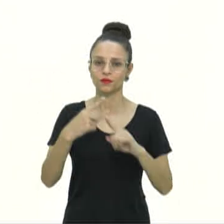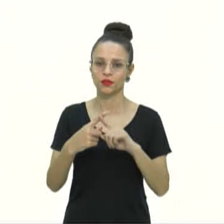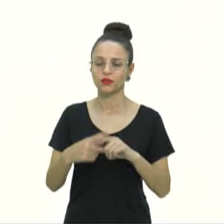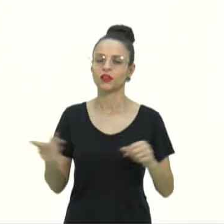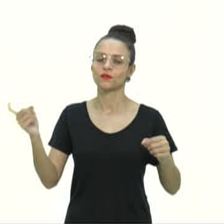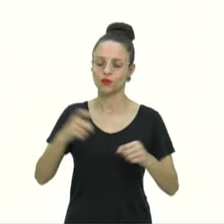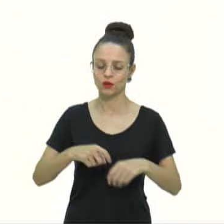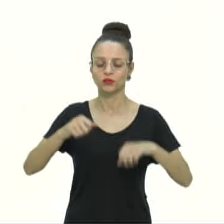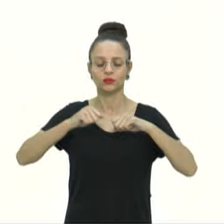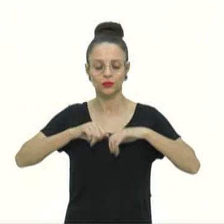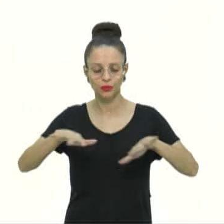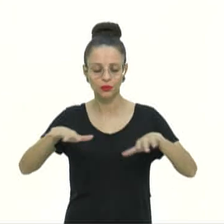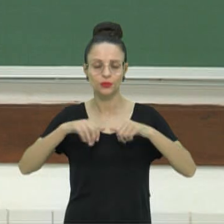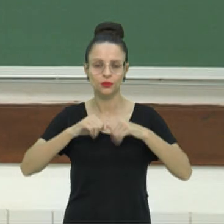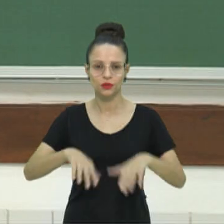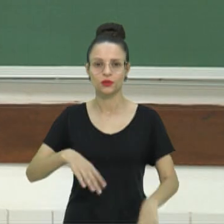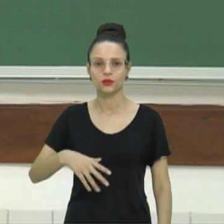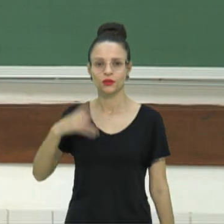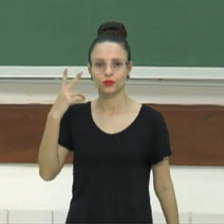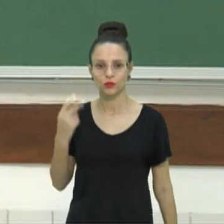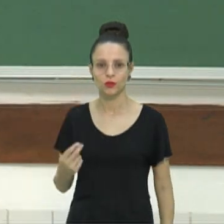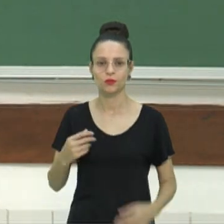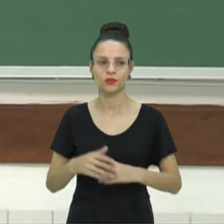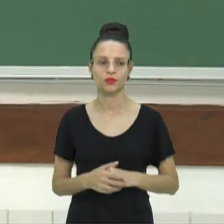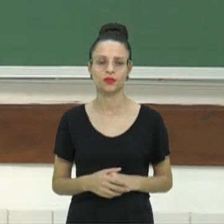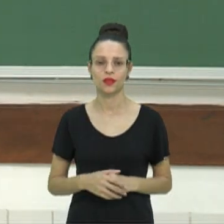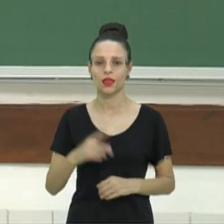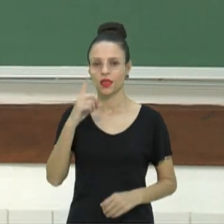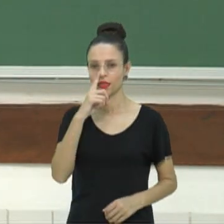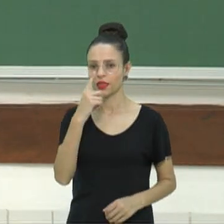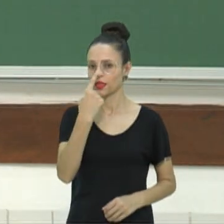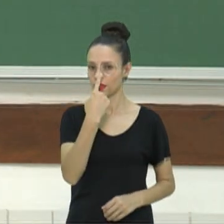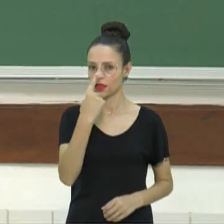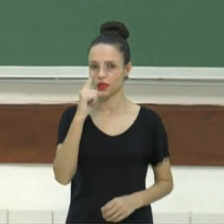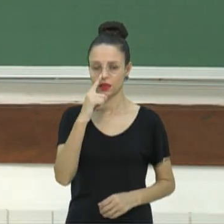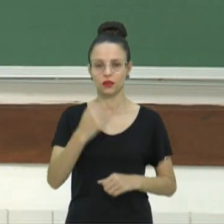volte a respirar livremente. Então, aí nós vamos trabalhar as narinas